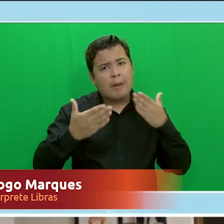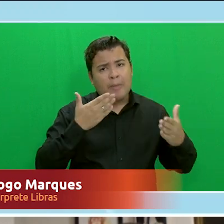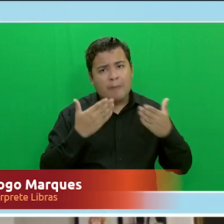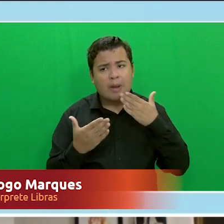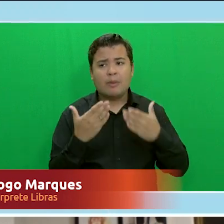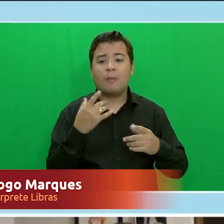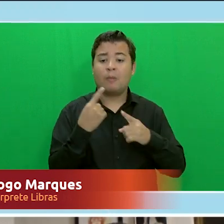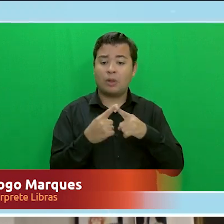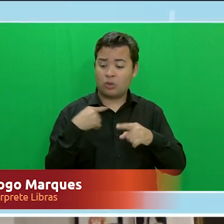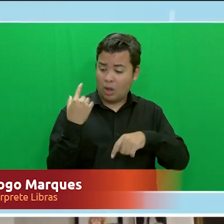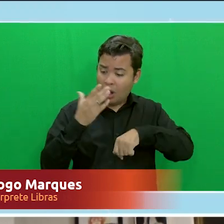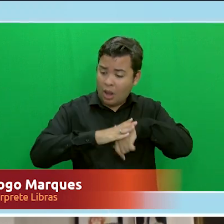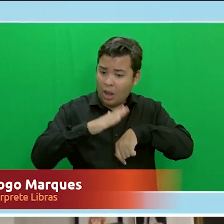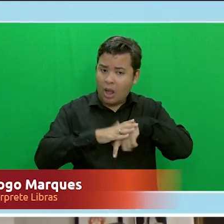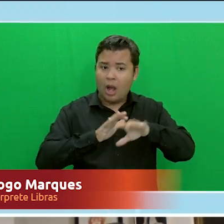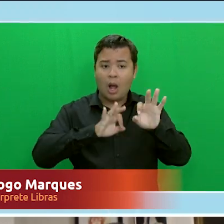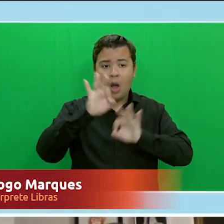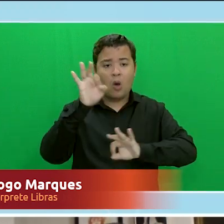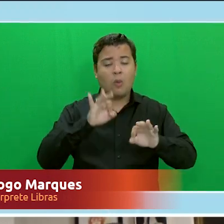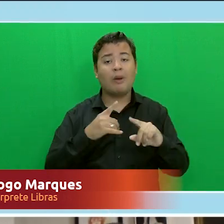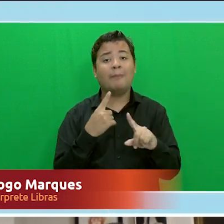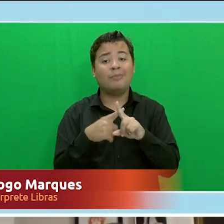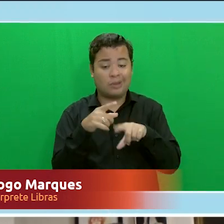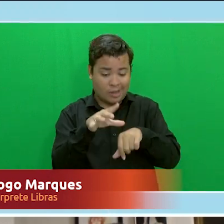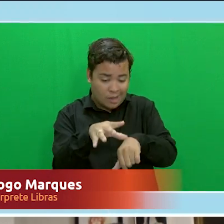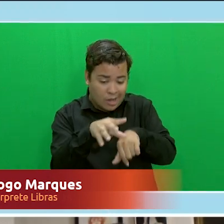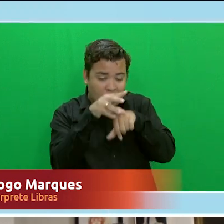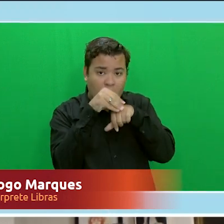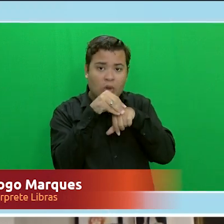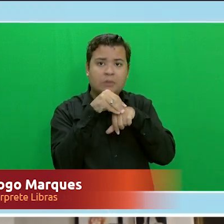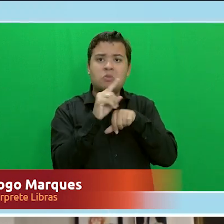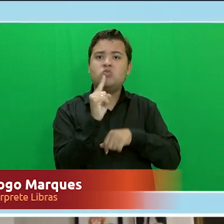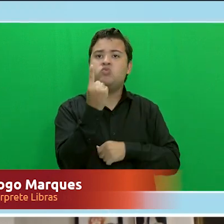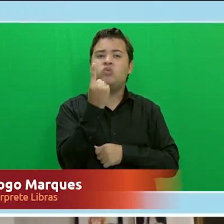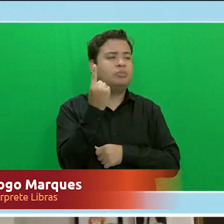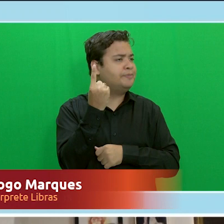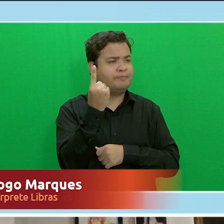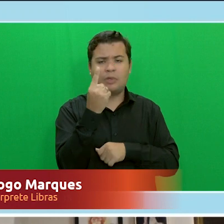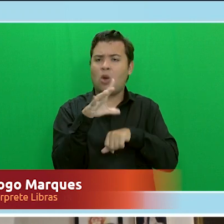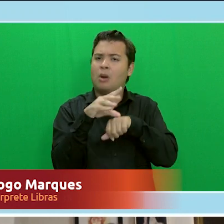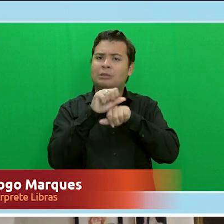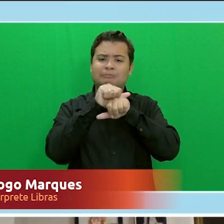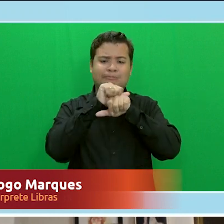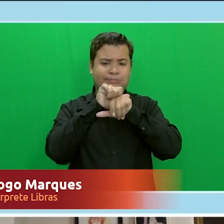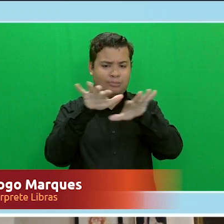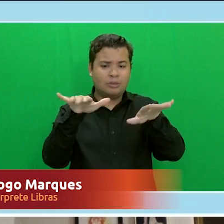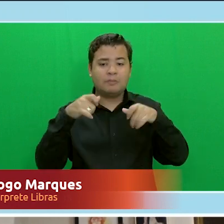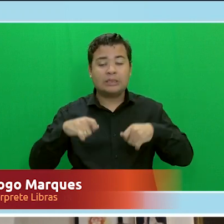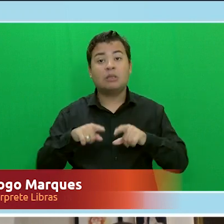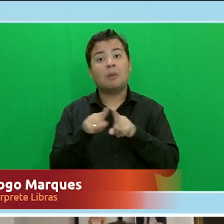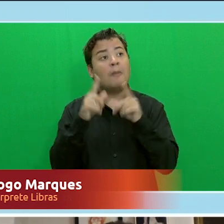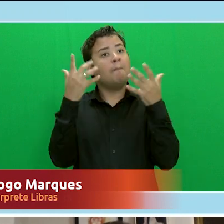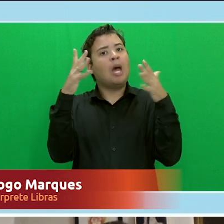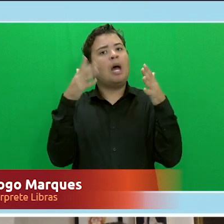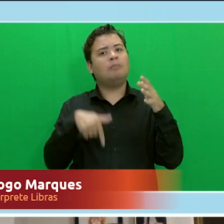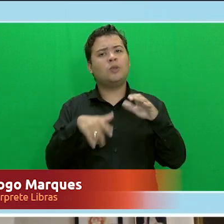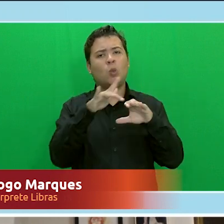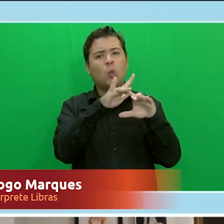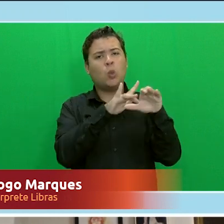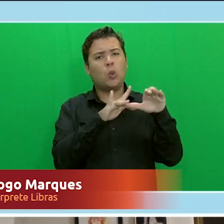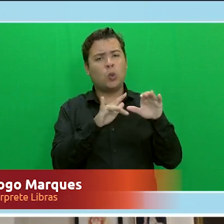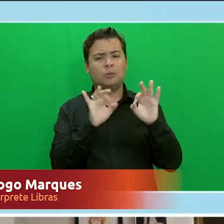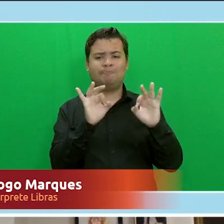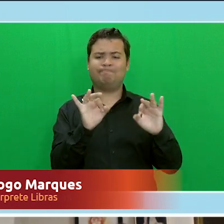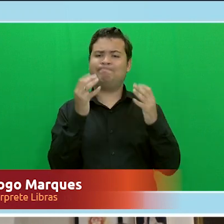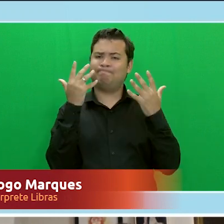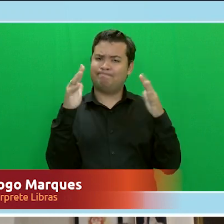conversar sobre o que a gente produz, porque o conhecimento ele tem que ser descentralizado, né? Então, parabéns pelo esse programa,